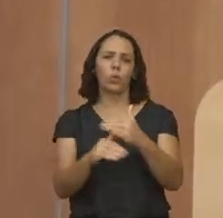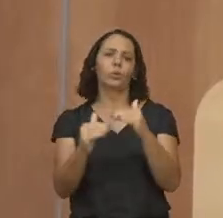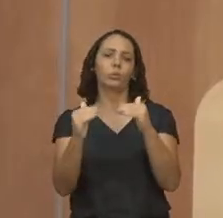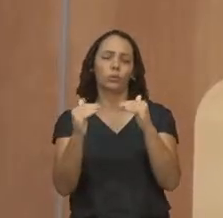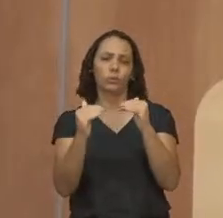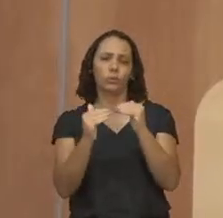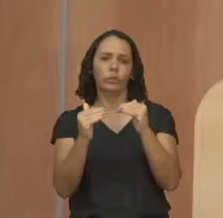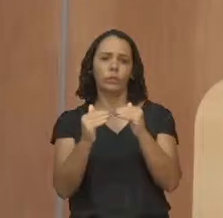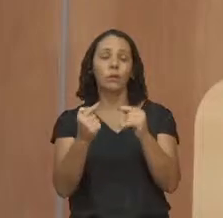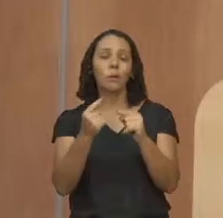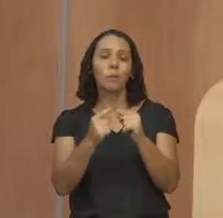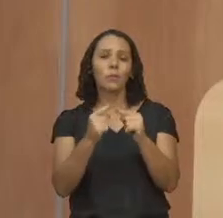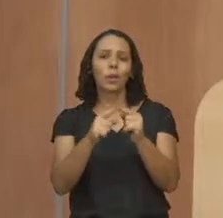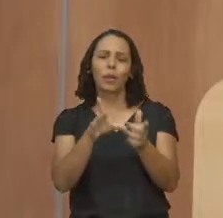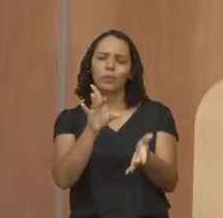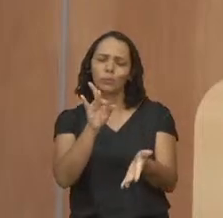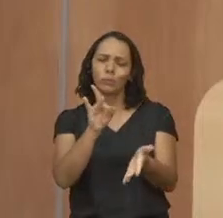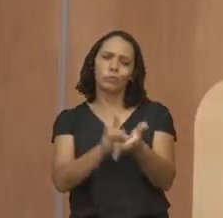porque eu sinto